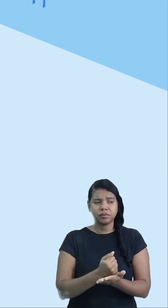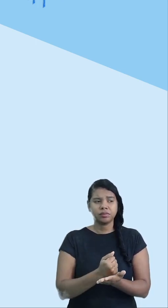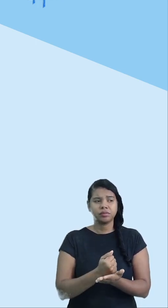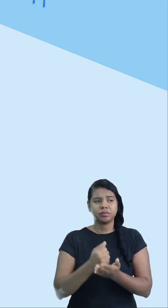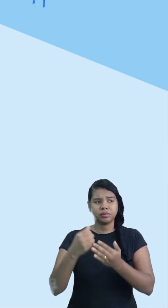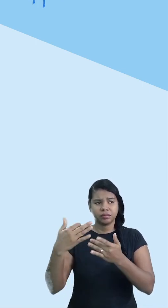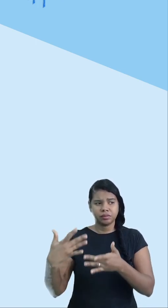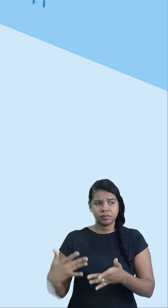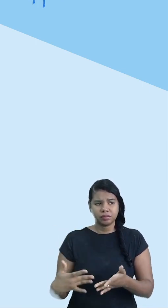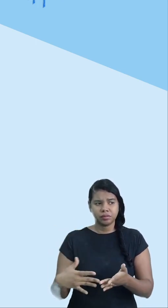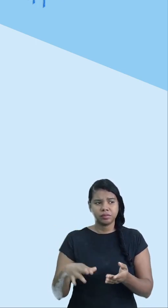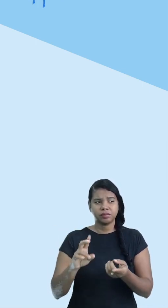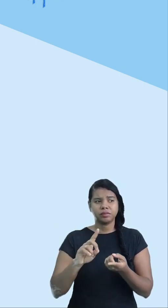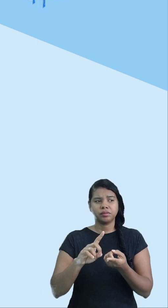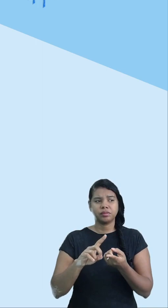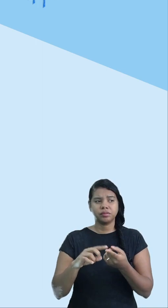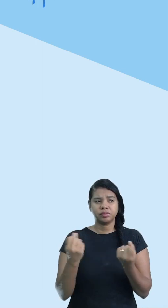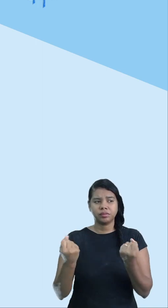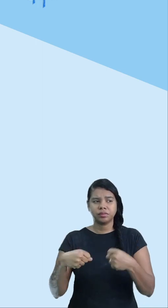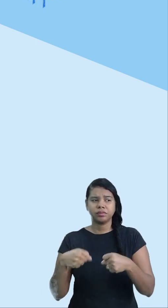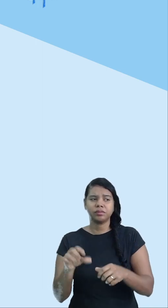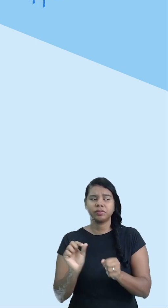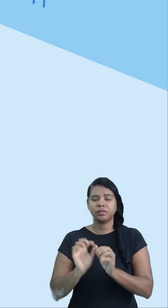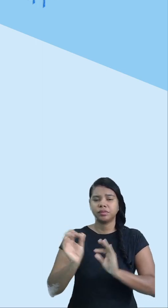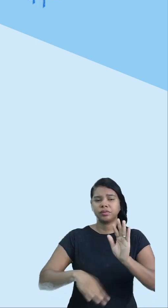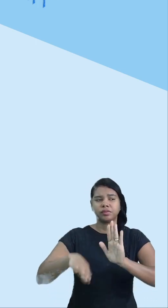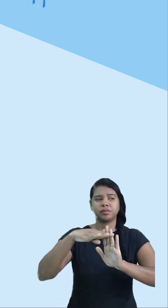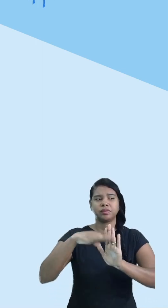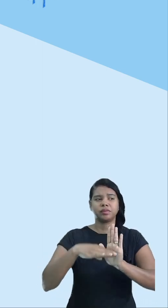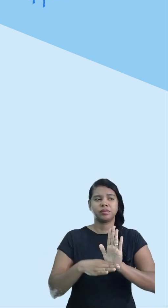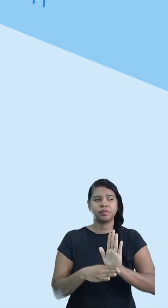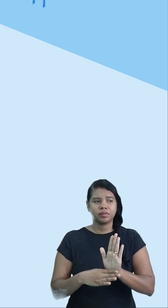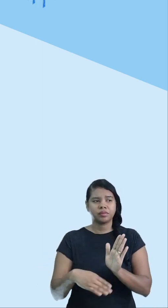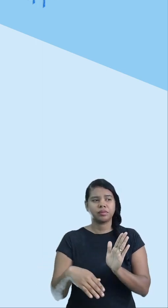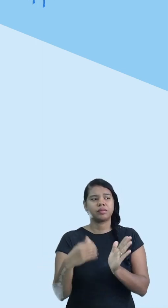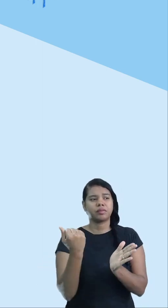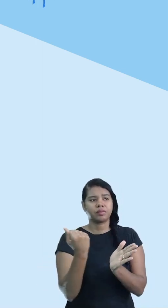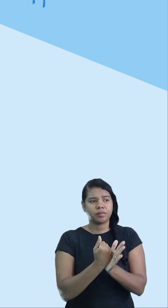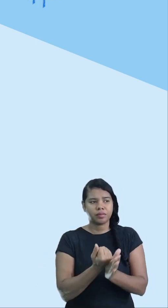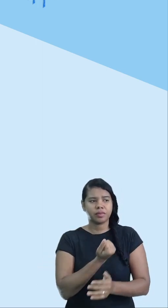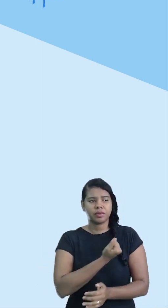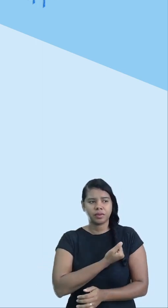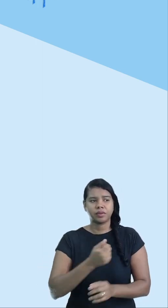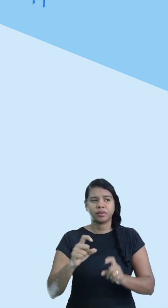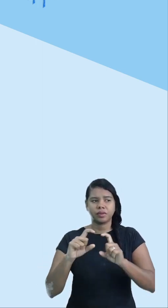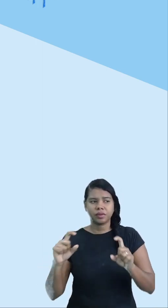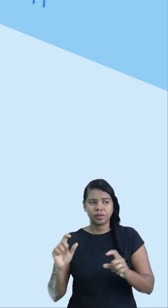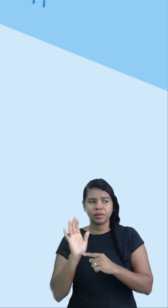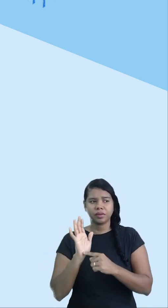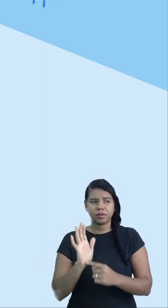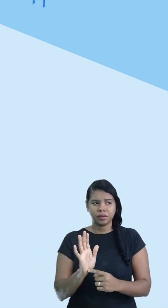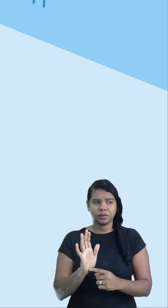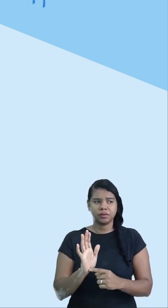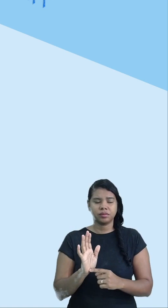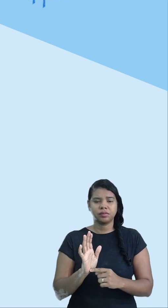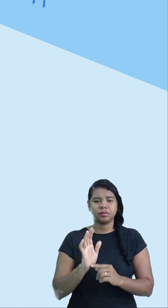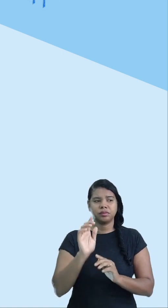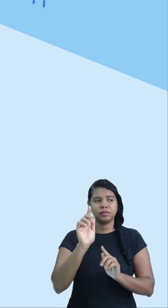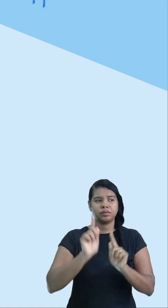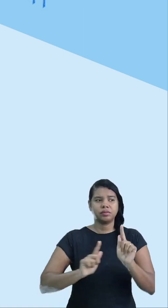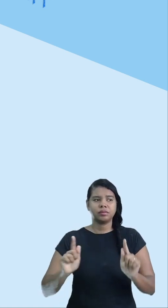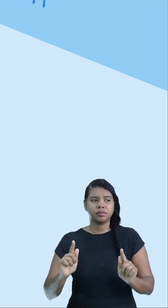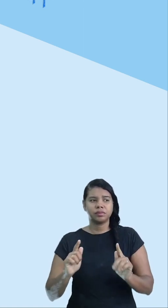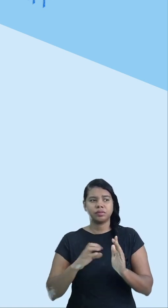documentos. E muitas vezes é preciso fazer a classificação, catalogação e a indexação desse documento na base de dados. Então, você